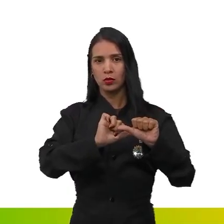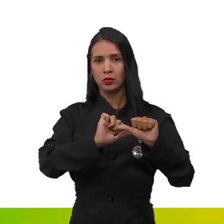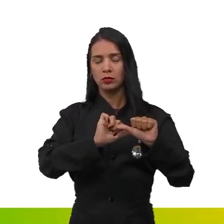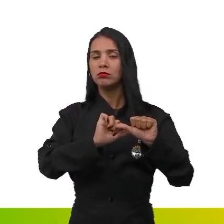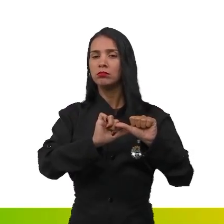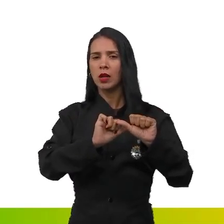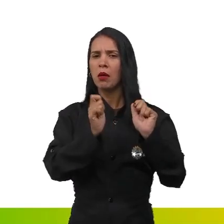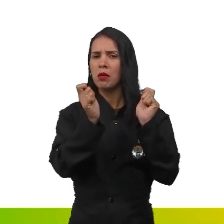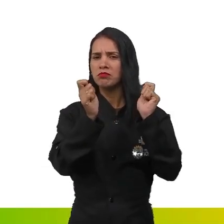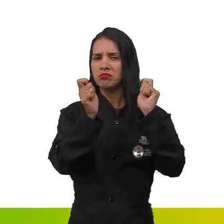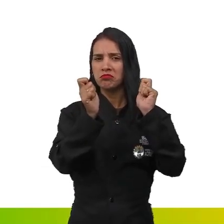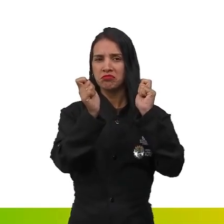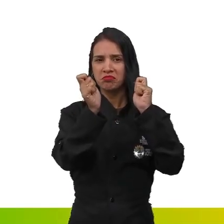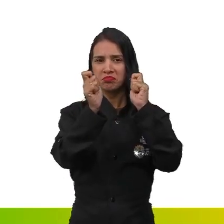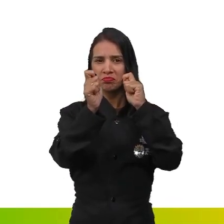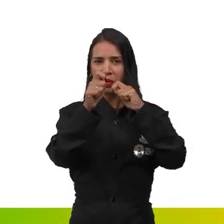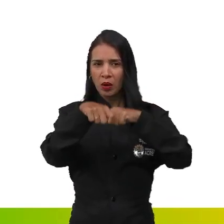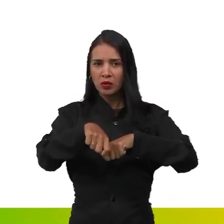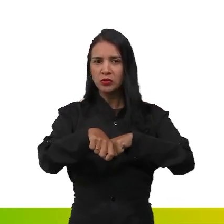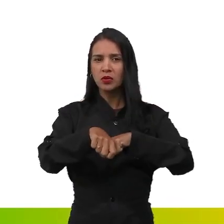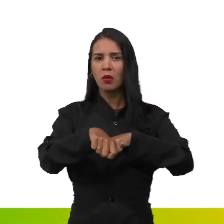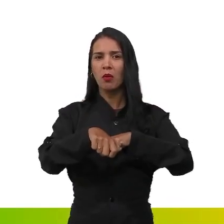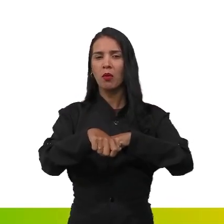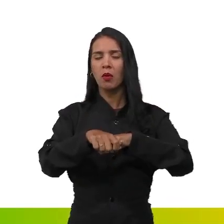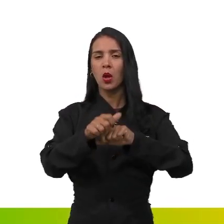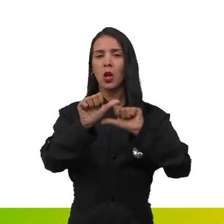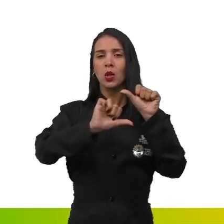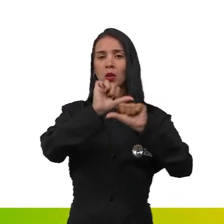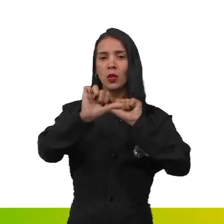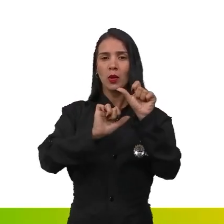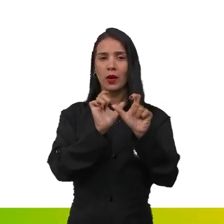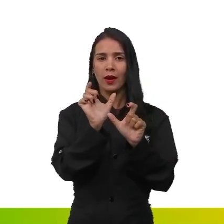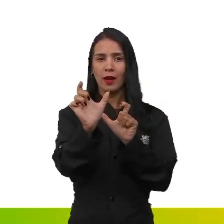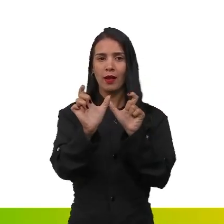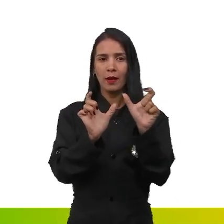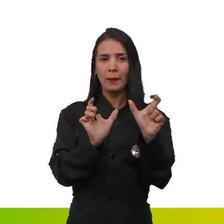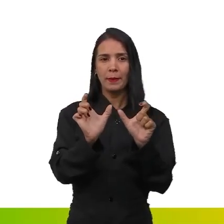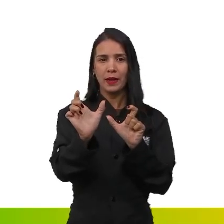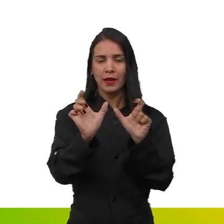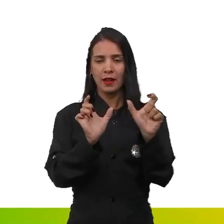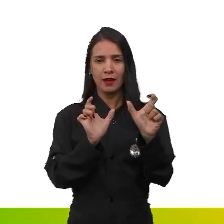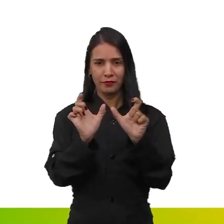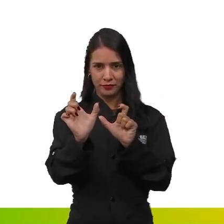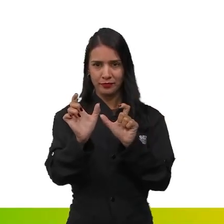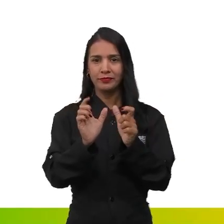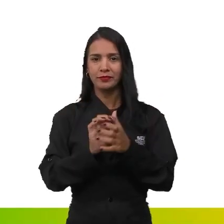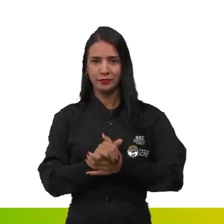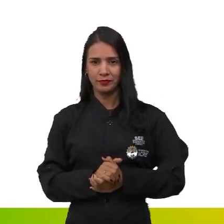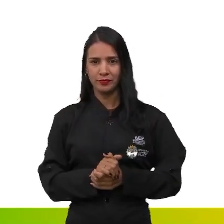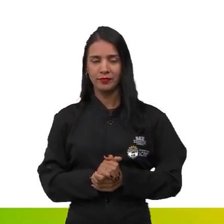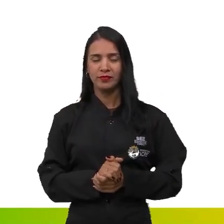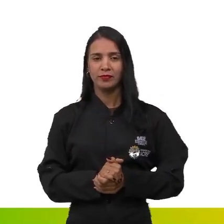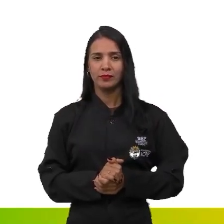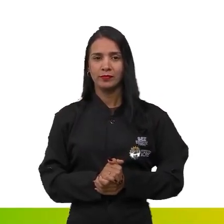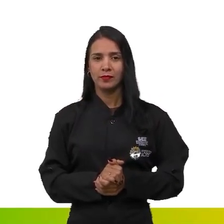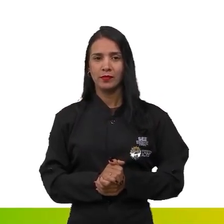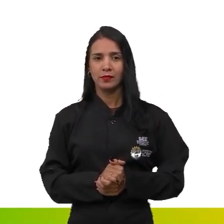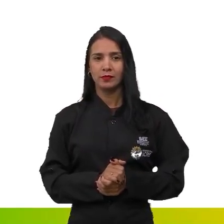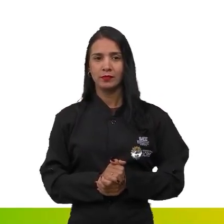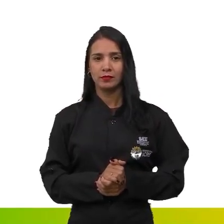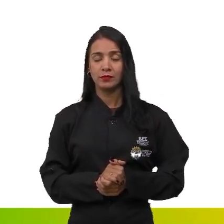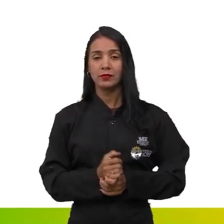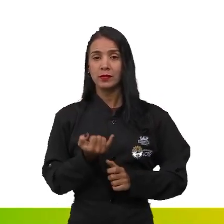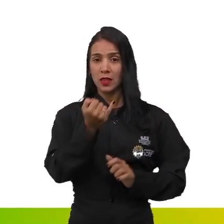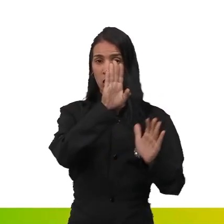na sociedade, ao invés de colocar aqui, ó, que estamos submetidos em nossa sociedade. Quando eu tiro